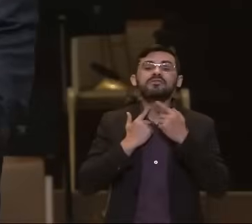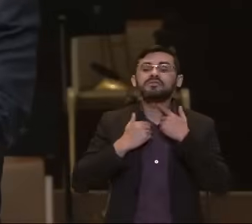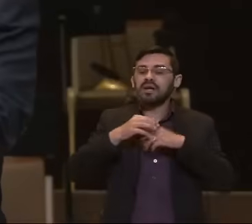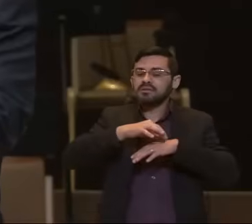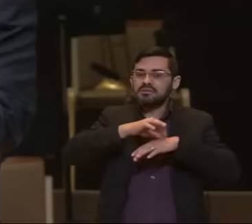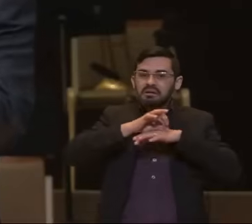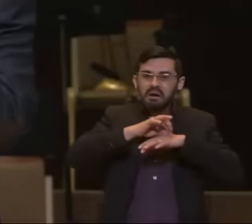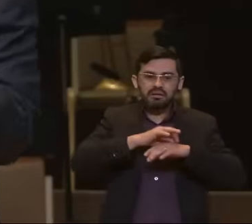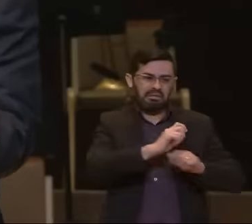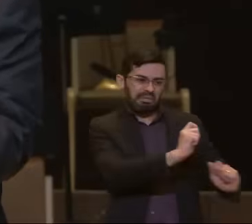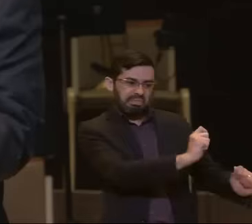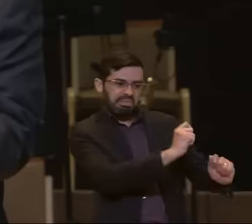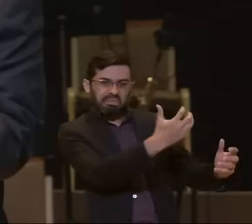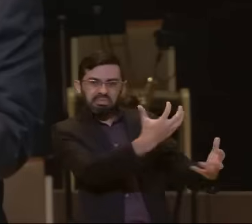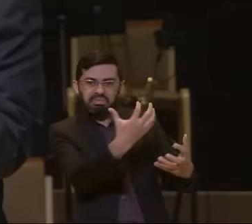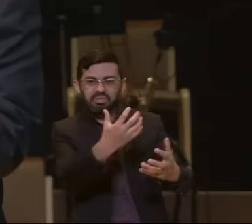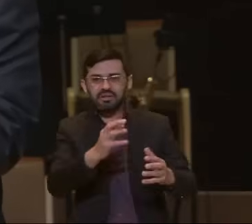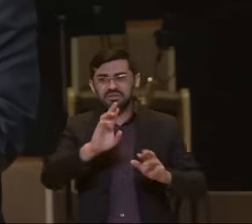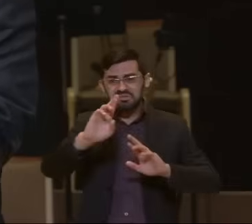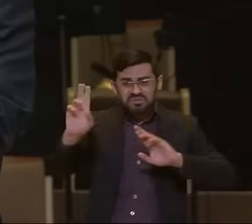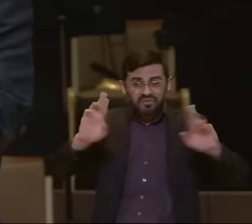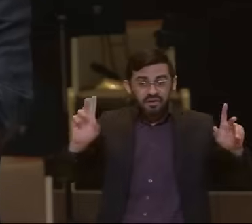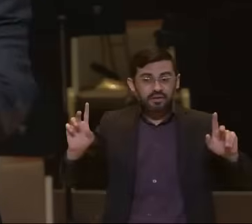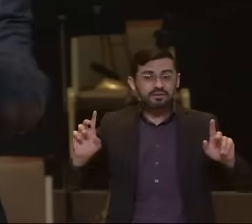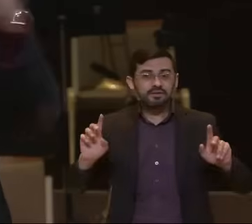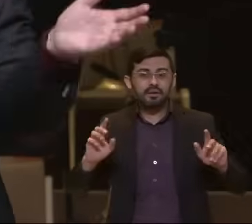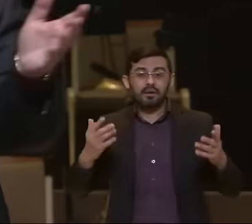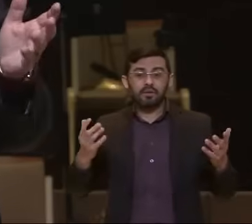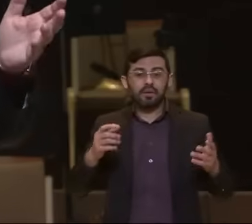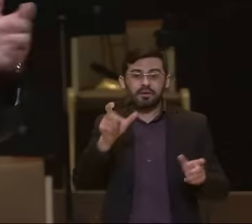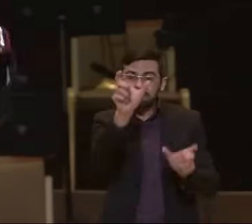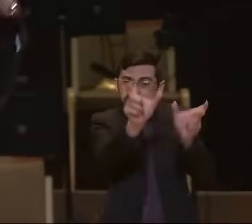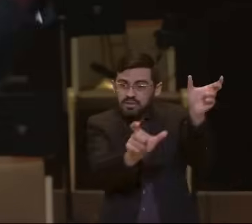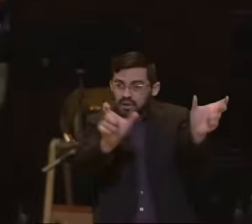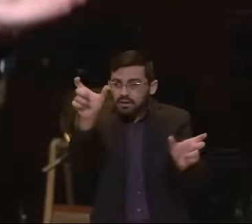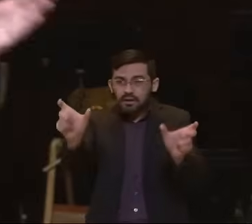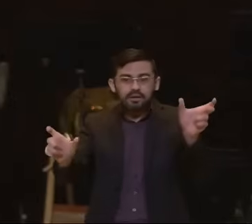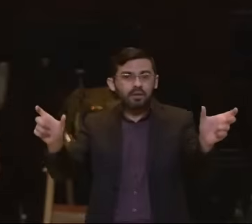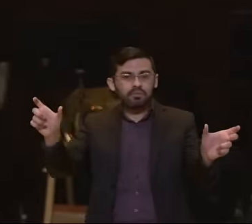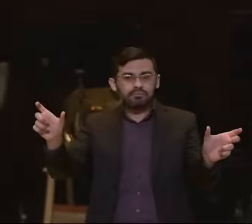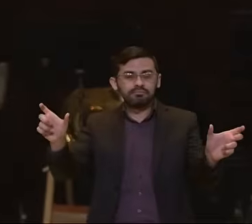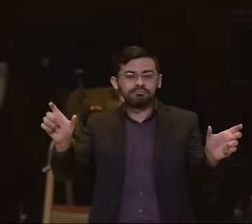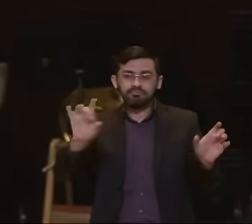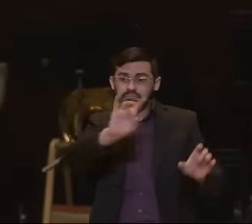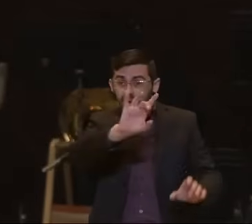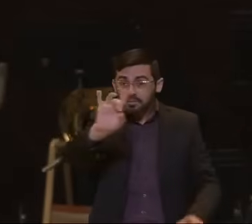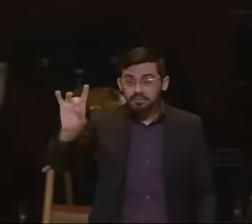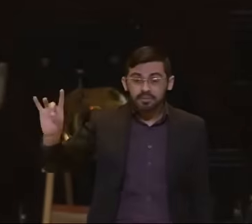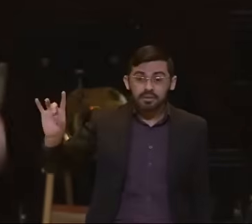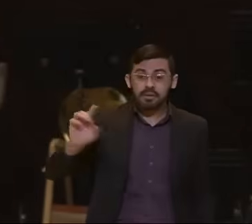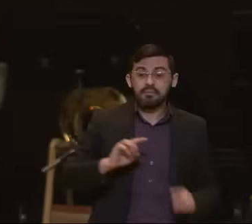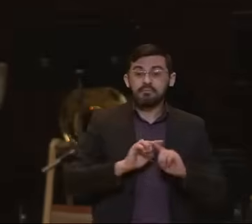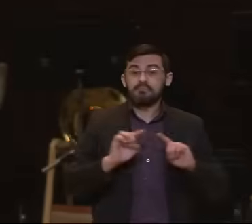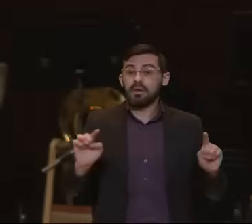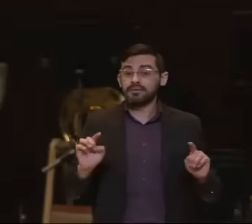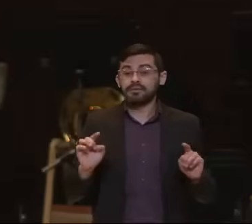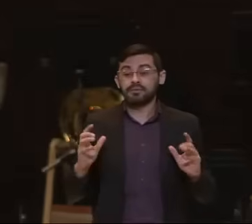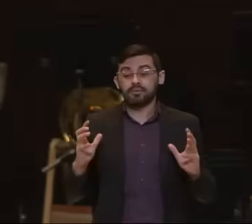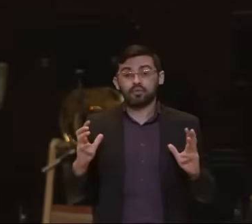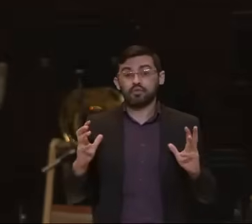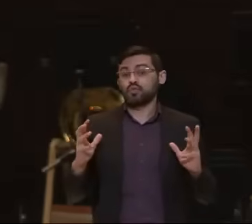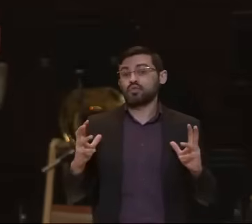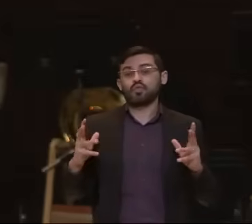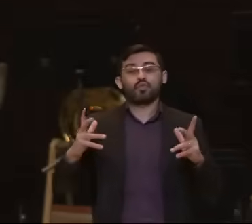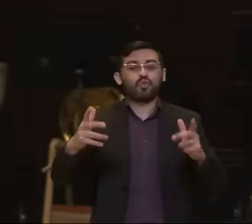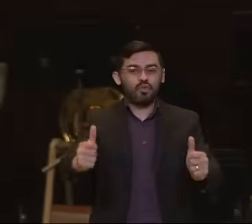as pressões podem ter vertentes diferentes, conforme a personalidade, as inclinações de cada um, mas todos